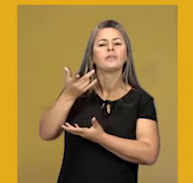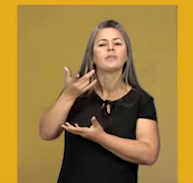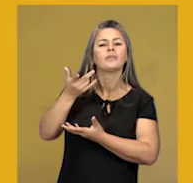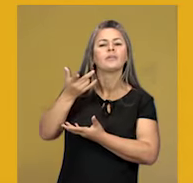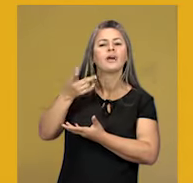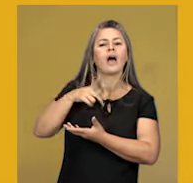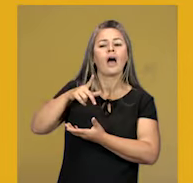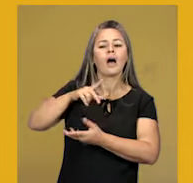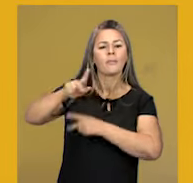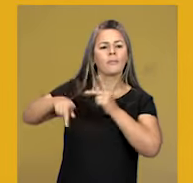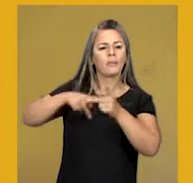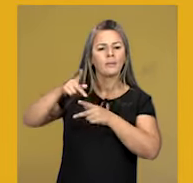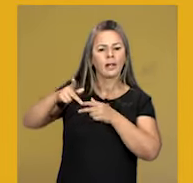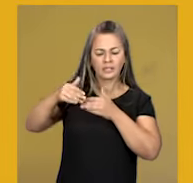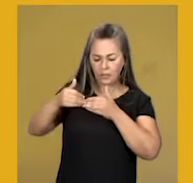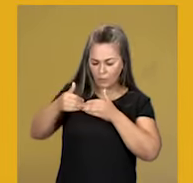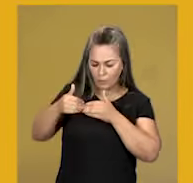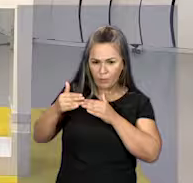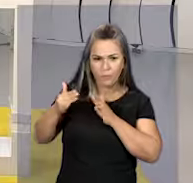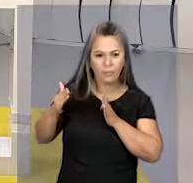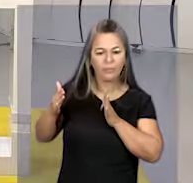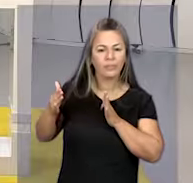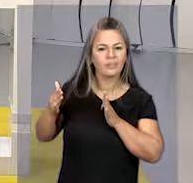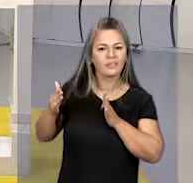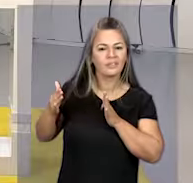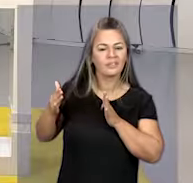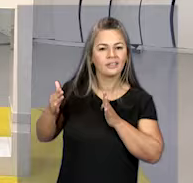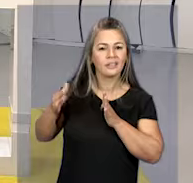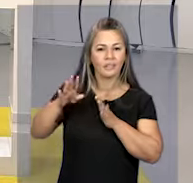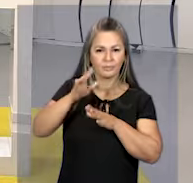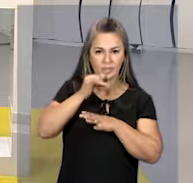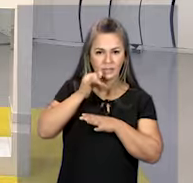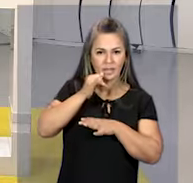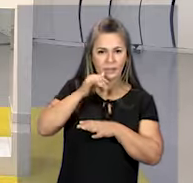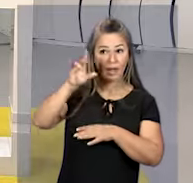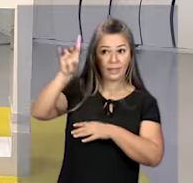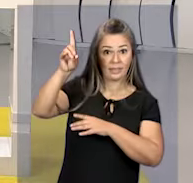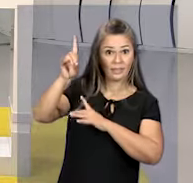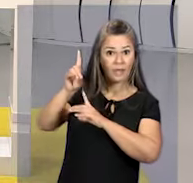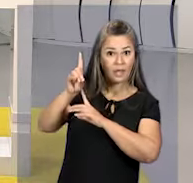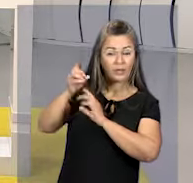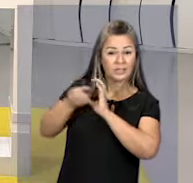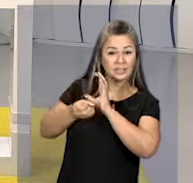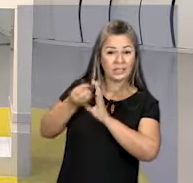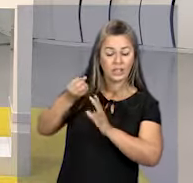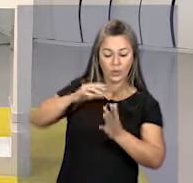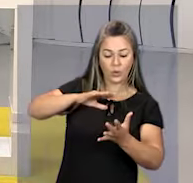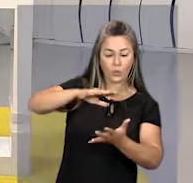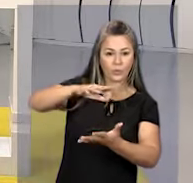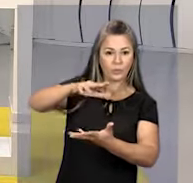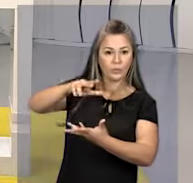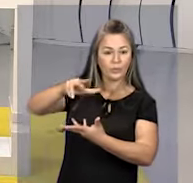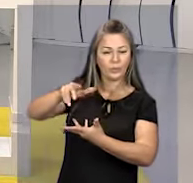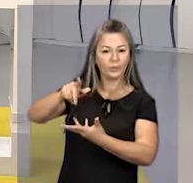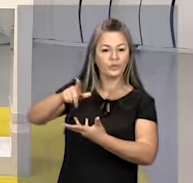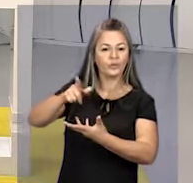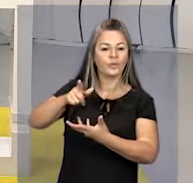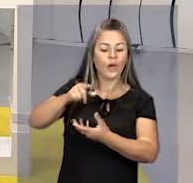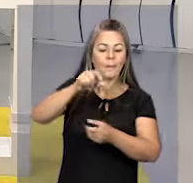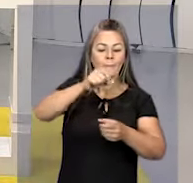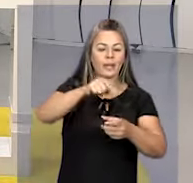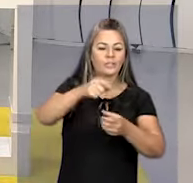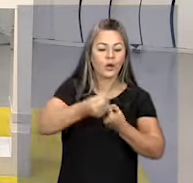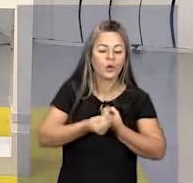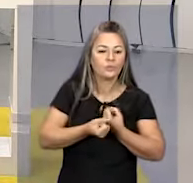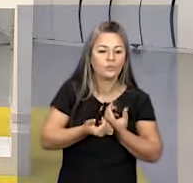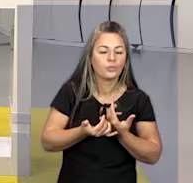E aí, de acordo com essa história, Deus criou os céus, a terra, o mundo, plantou um jardim e